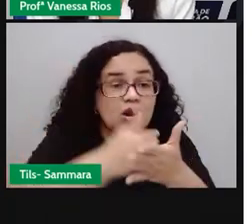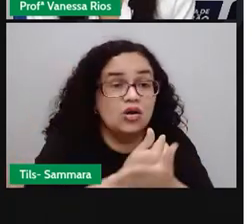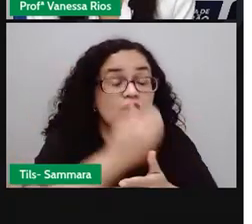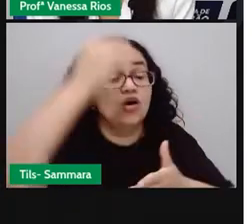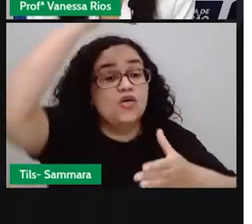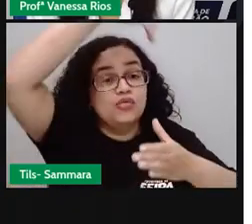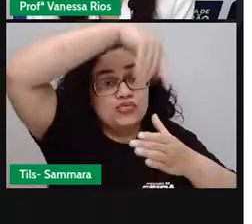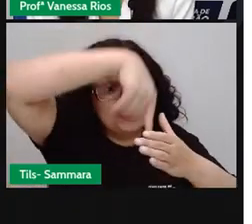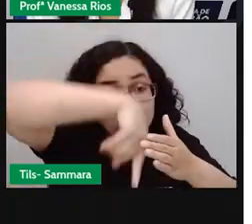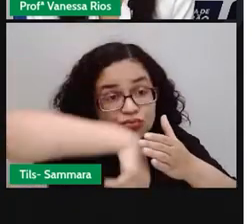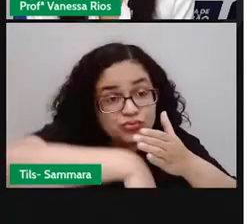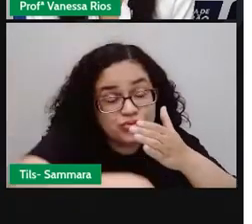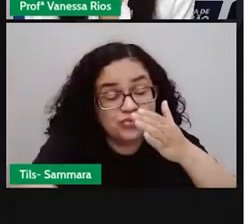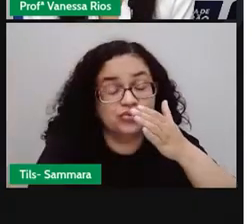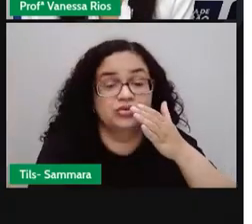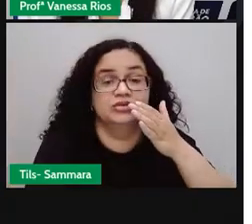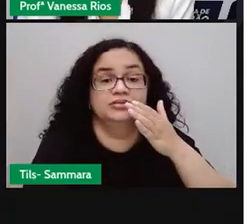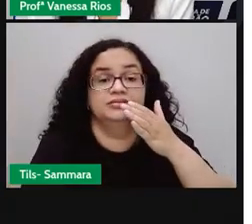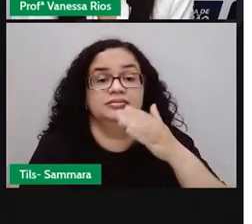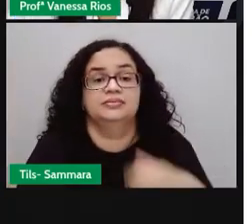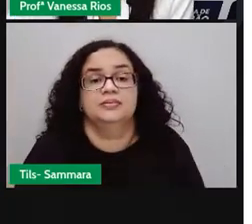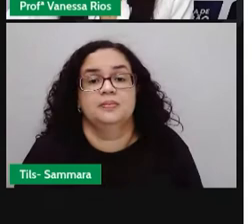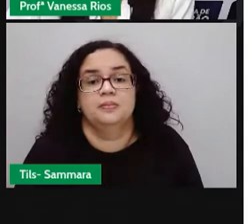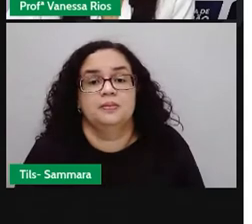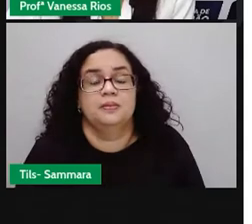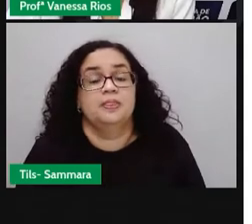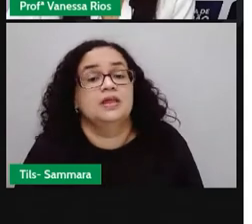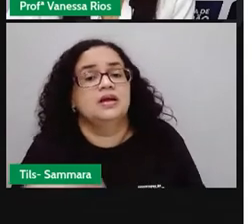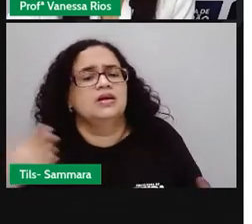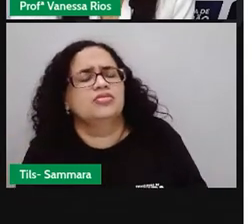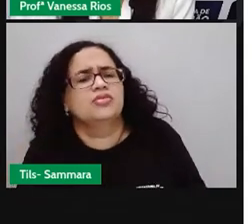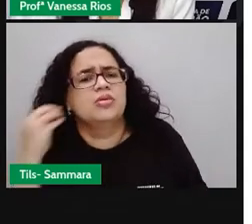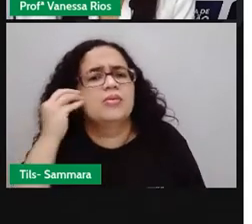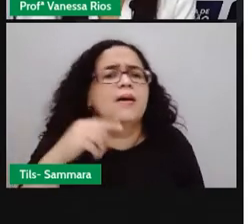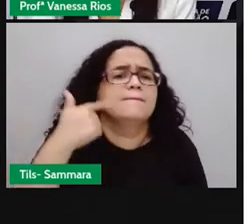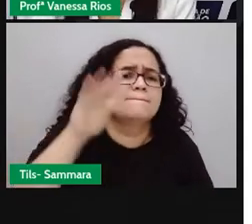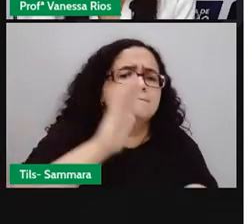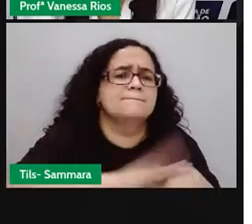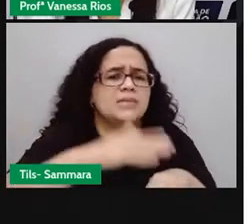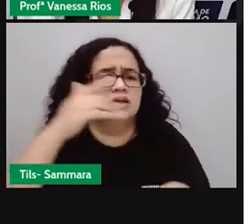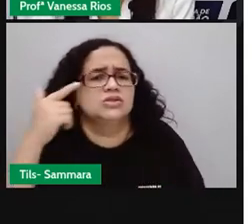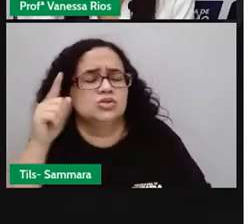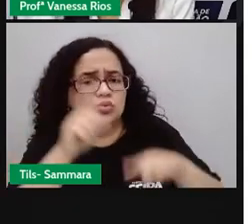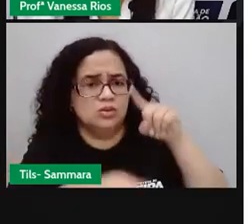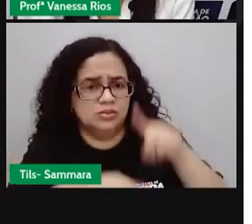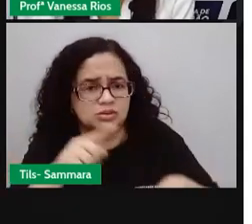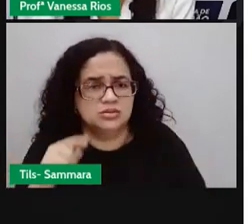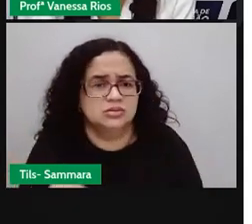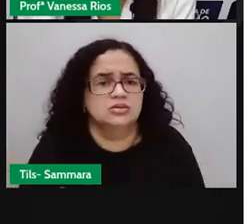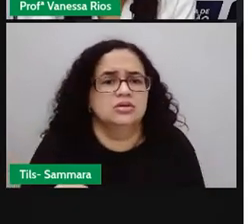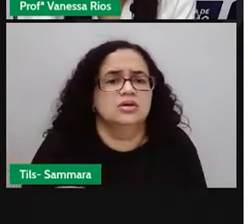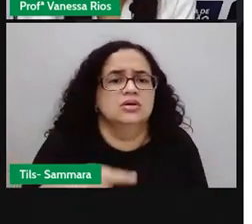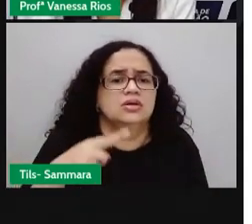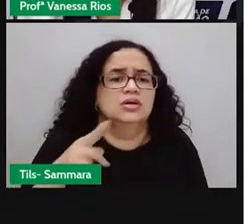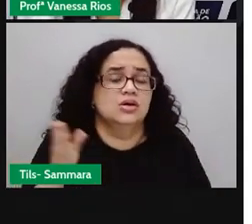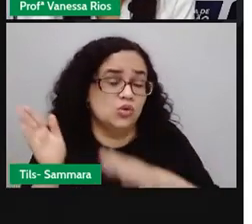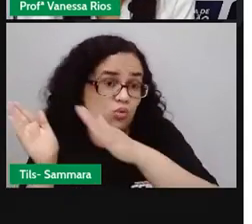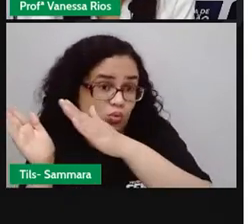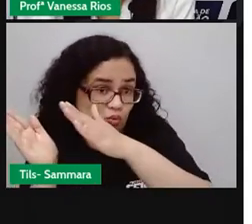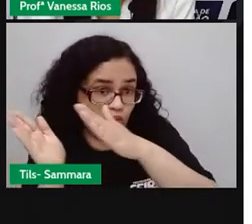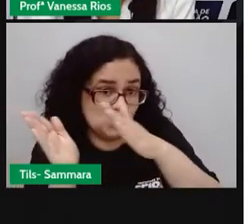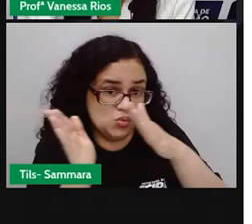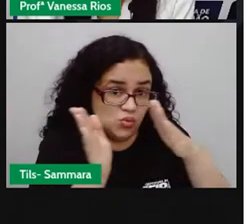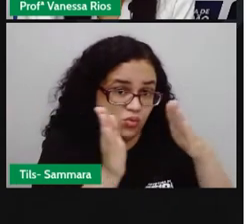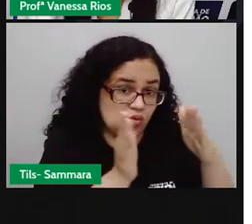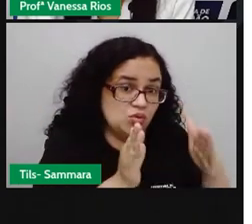ela afundou. Vamos testar mais um objeto. Seguindo aí a ordem da nossa